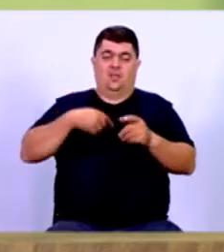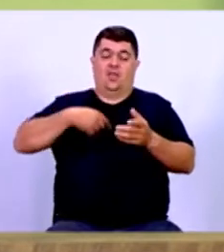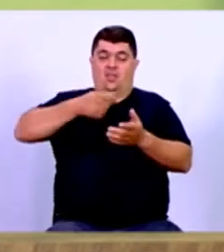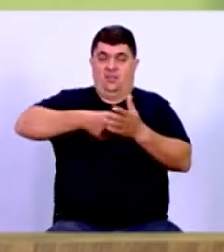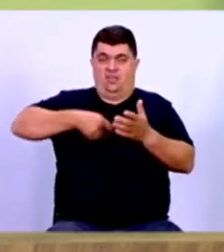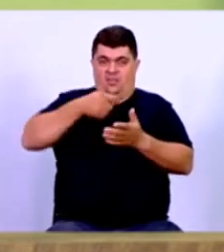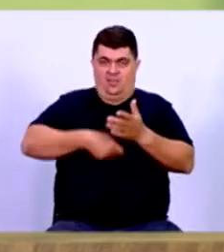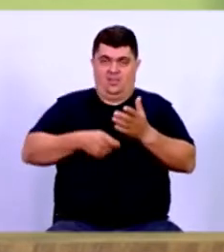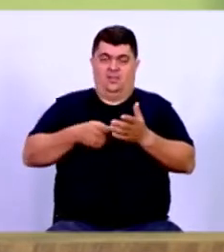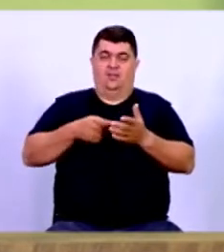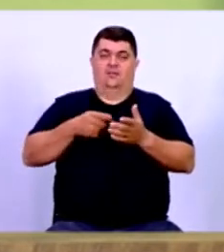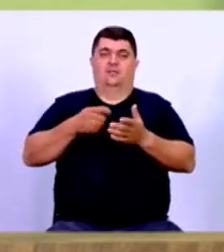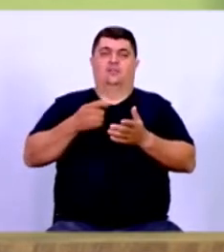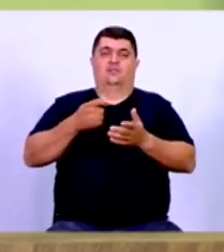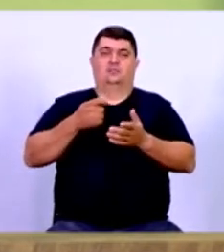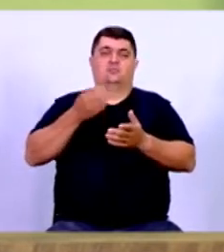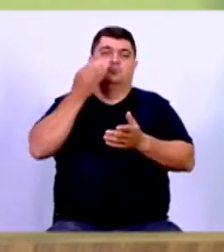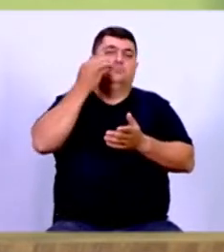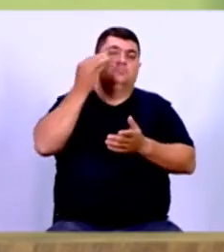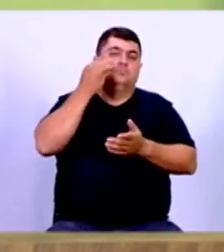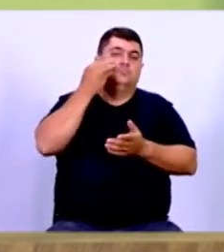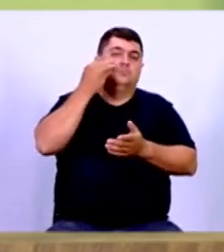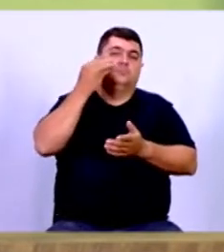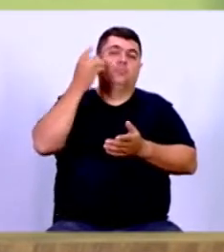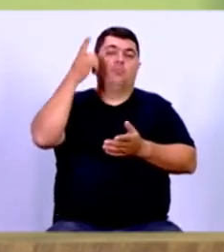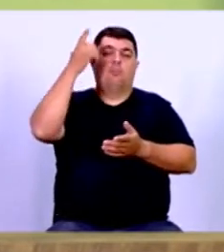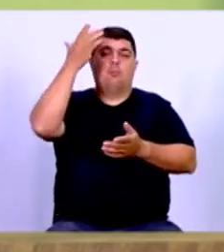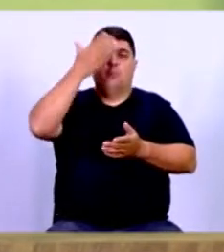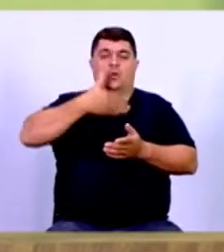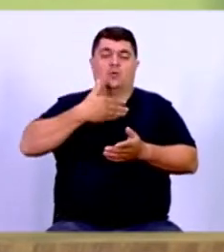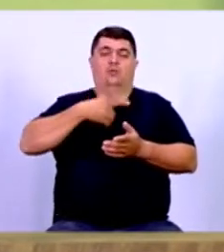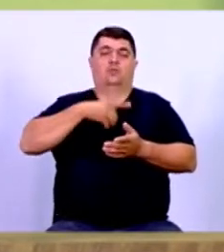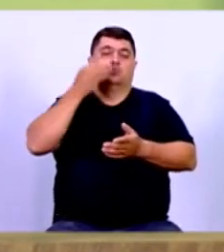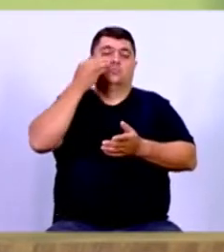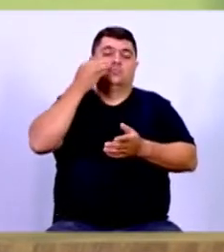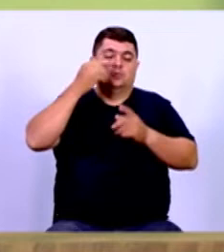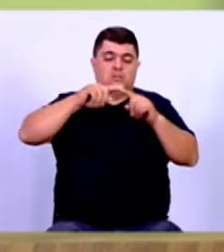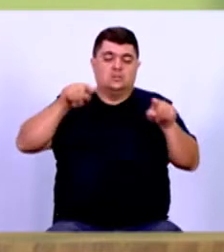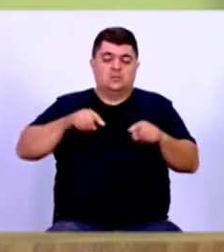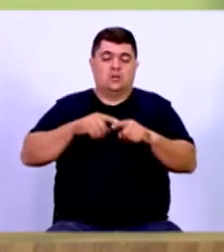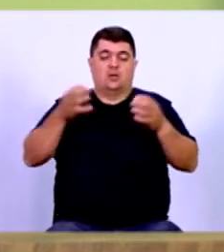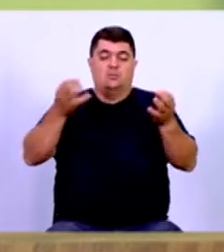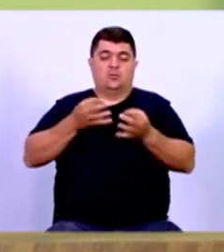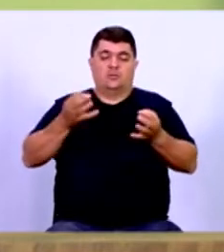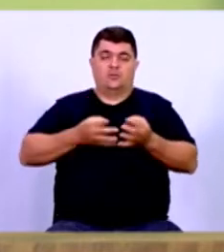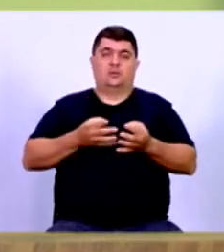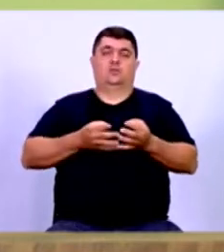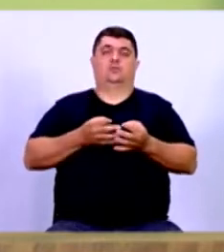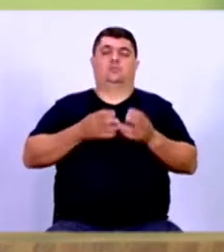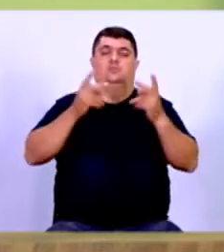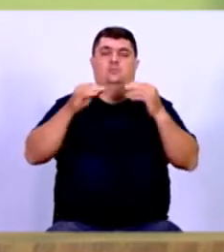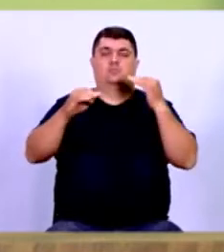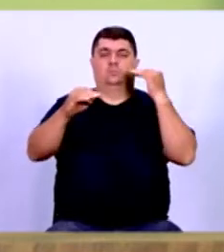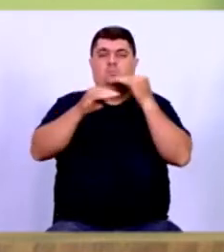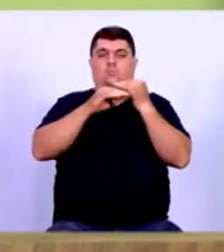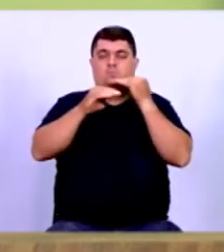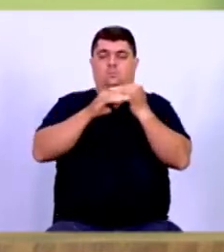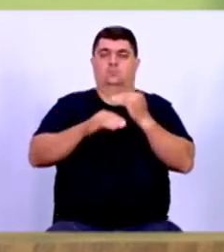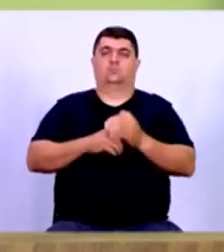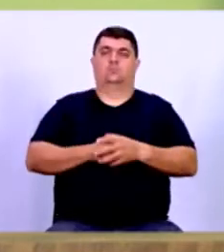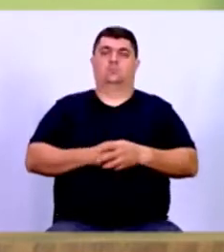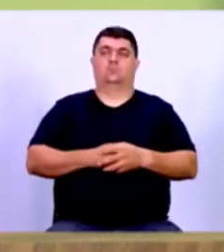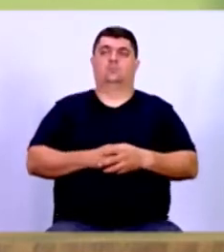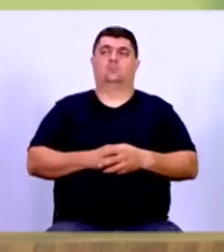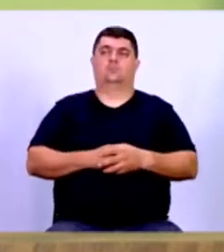dever do agente de integração verificar essas condições de trabalho, te dar uma condição adequada para desenvolver o seu